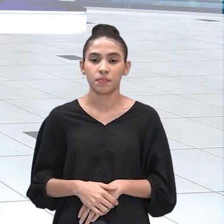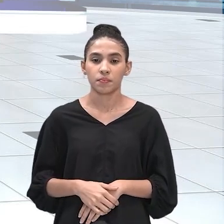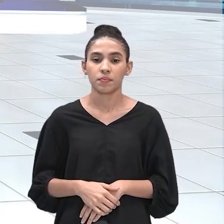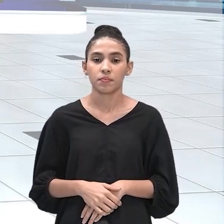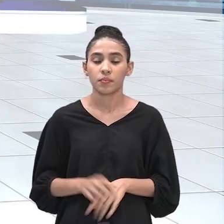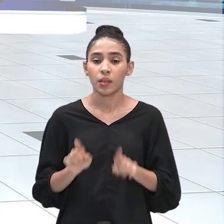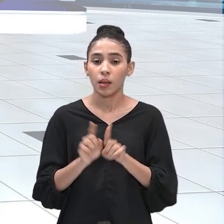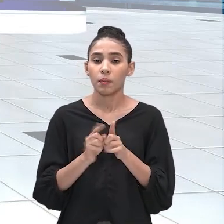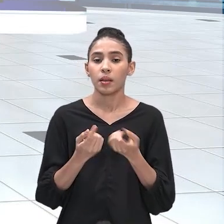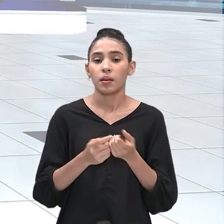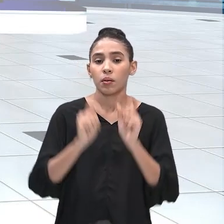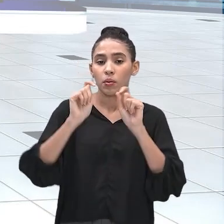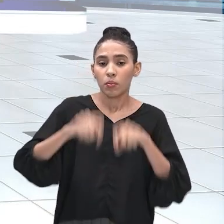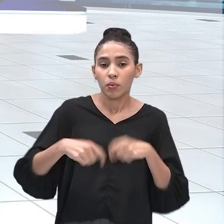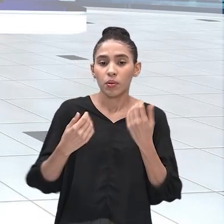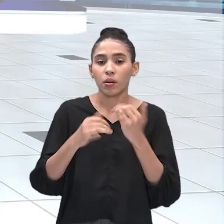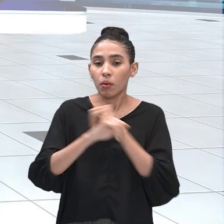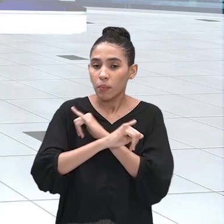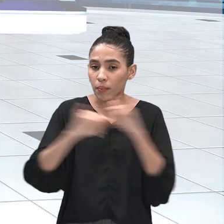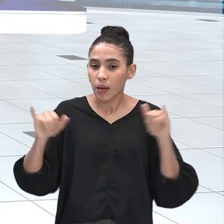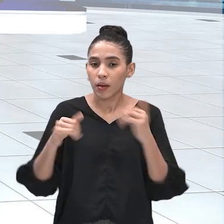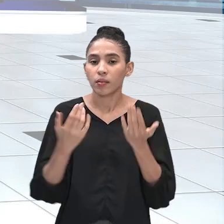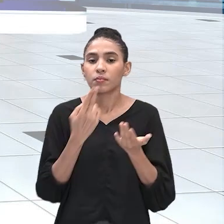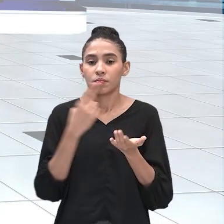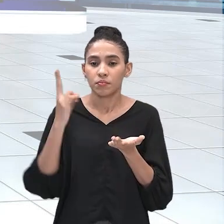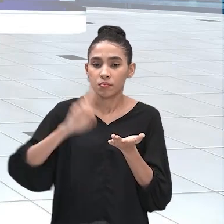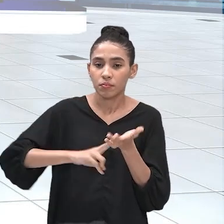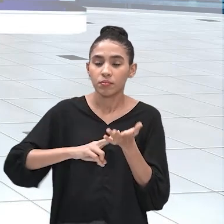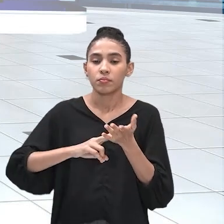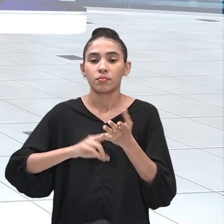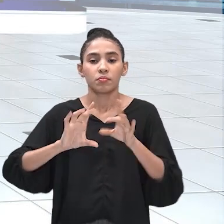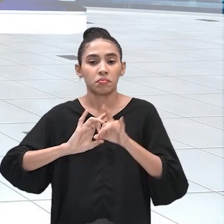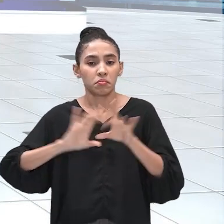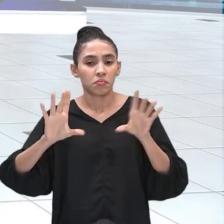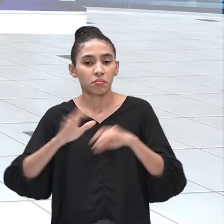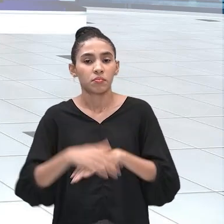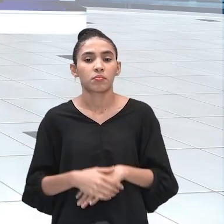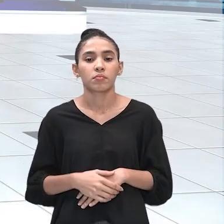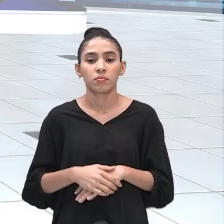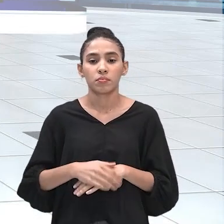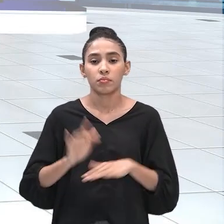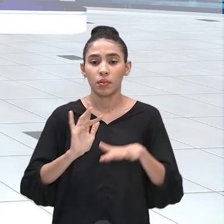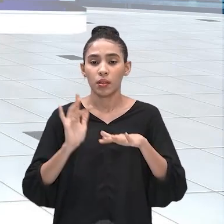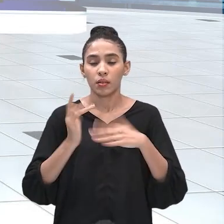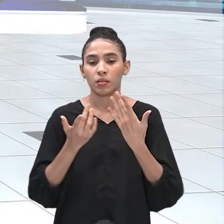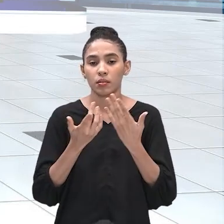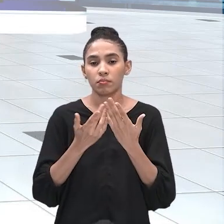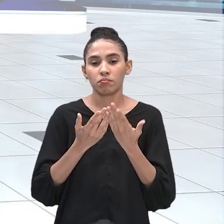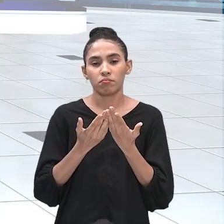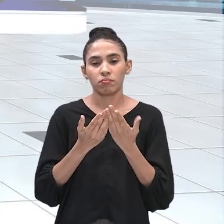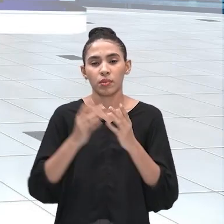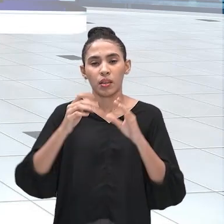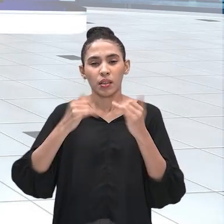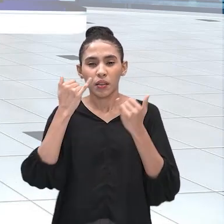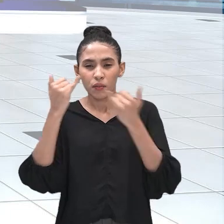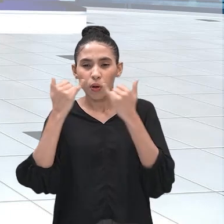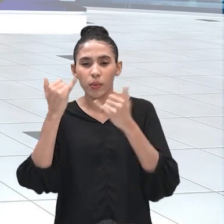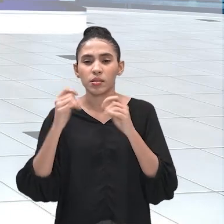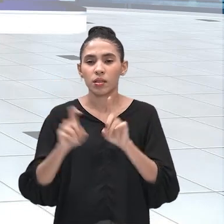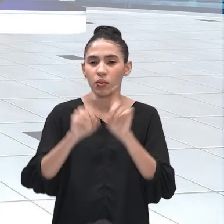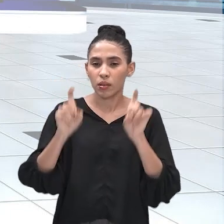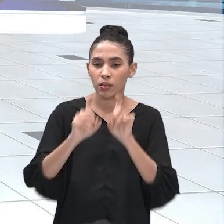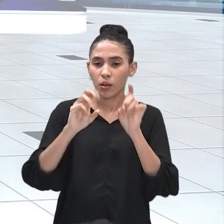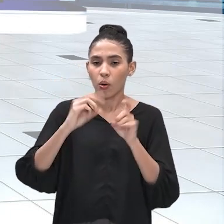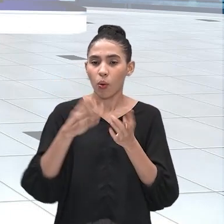aí as possibilidades de publicação das cartas reivindicatórias pelas mídias impressas ou digitais, né? Por isso que eu estou